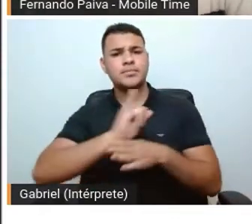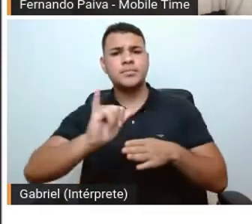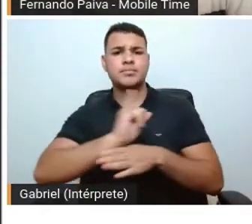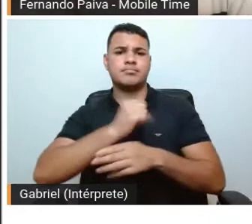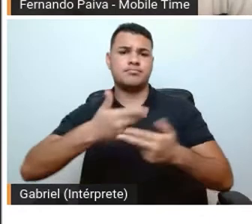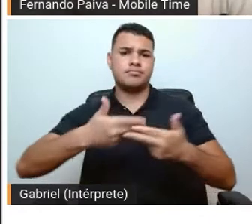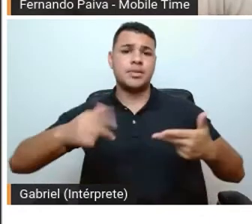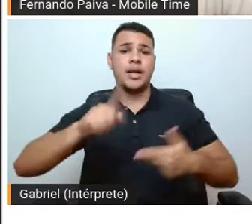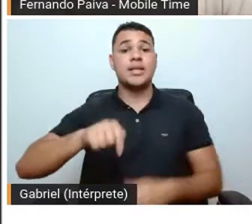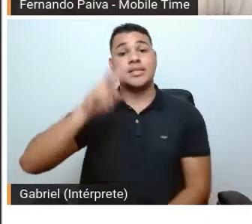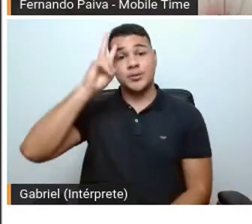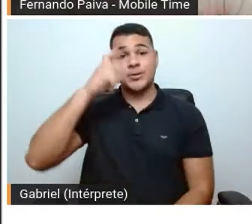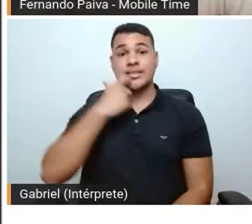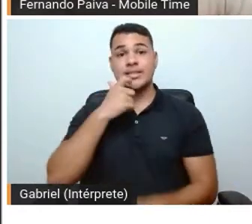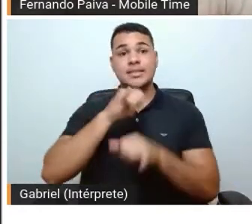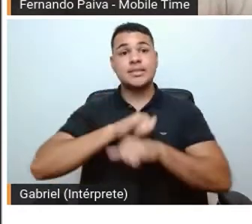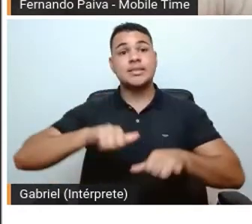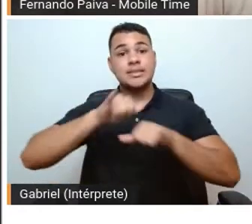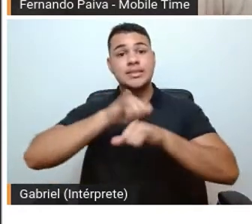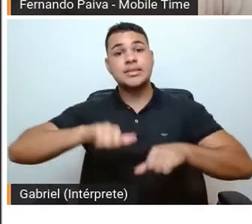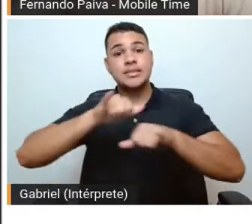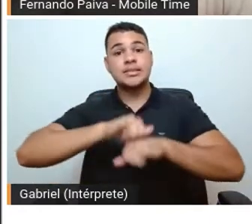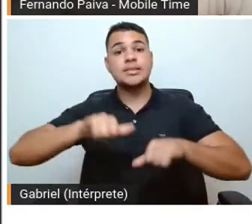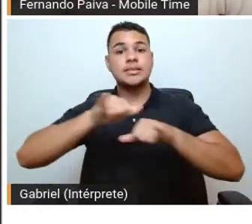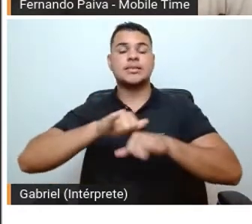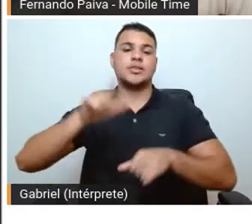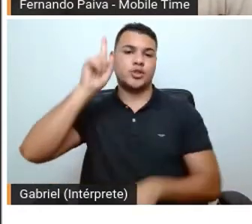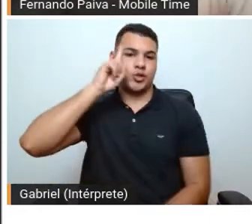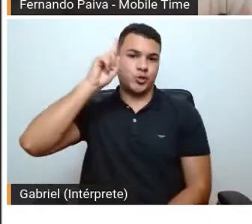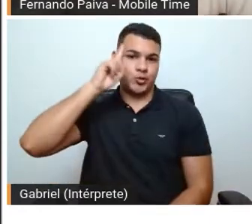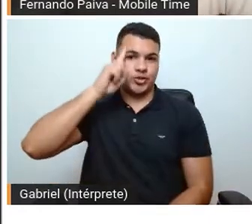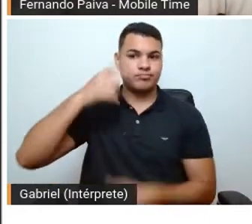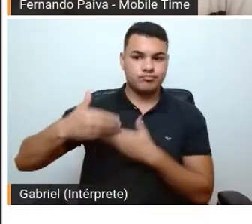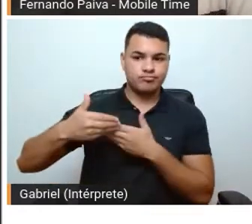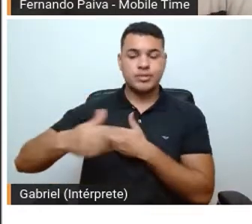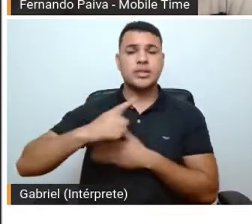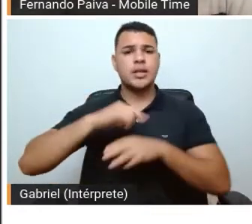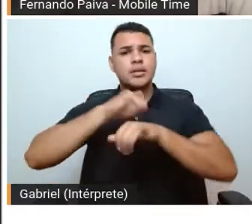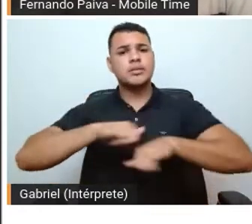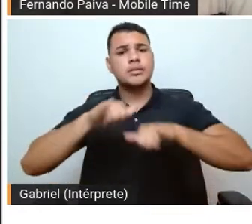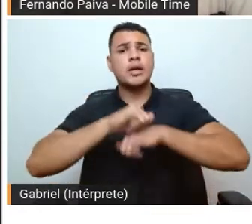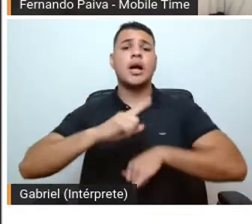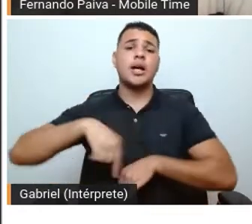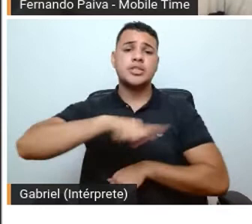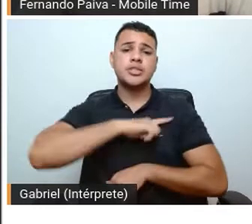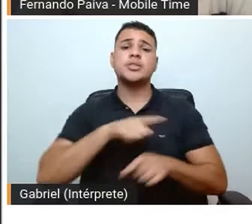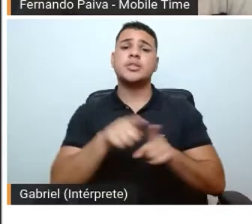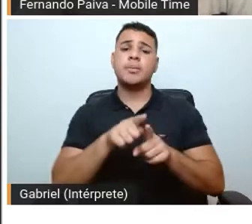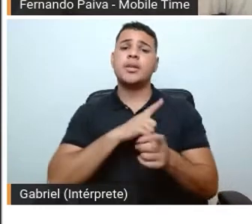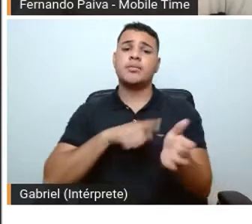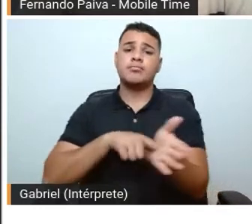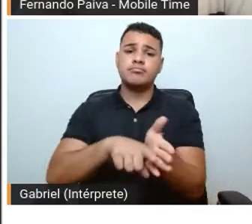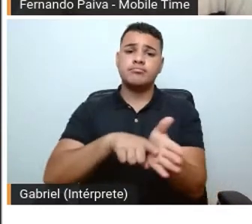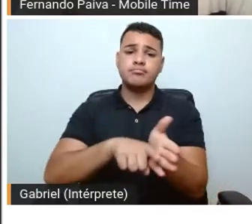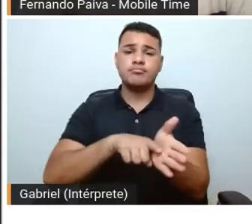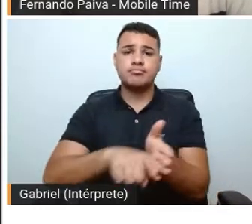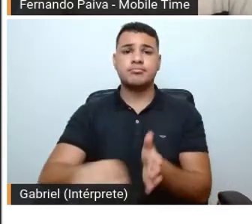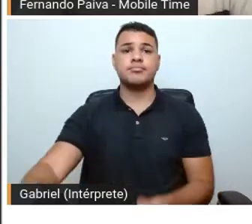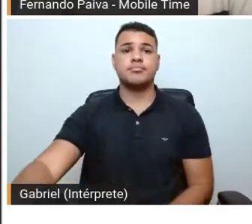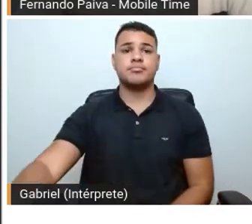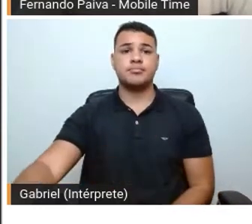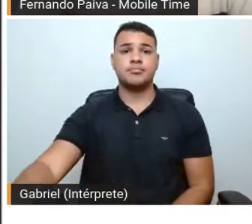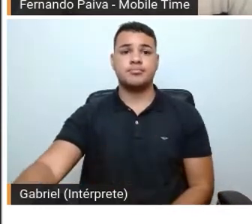segunda a sexta com notícias daquele dia de cada um desses dias e a gente produz uma série de Pesquisas também pesquisas de mercado